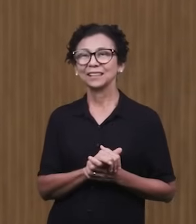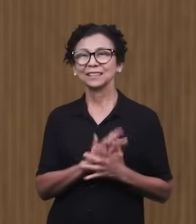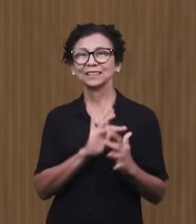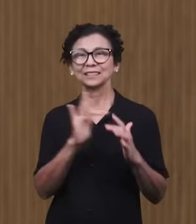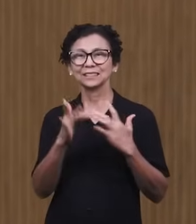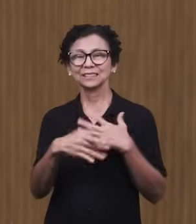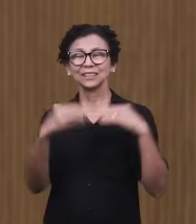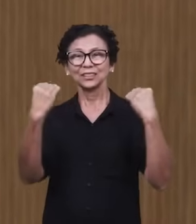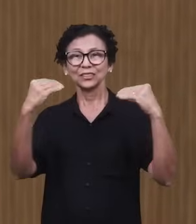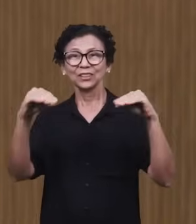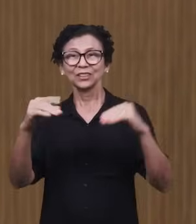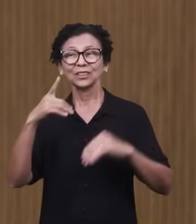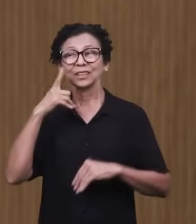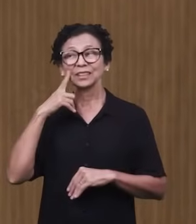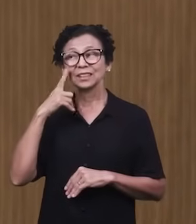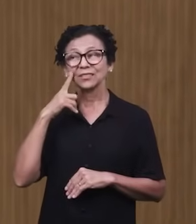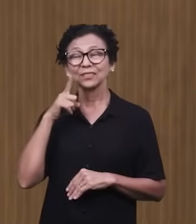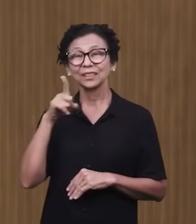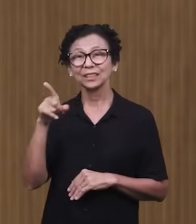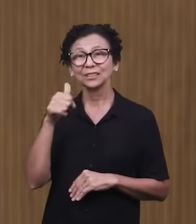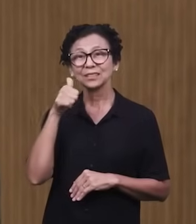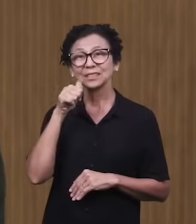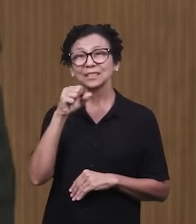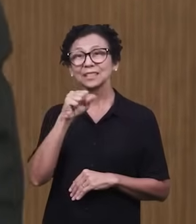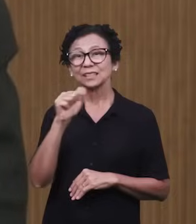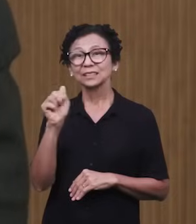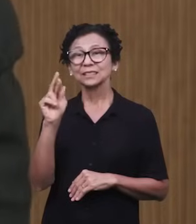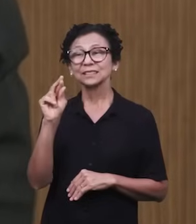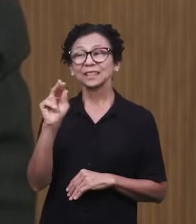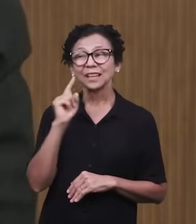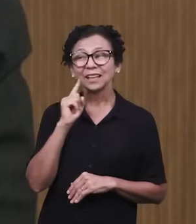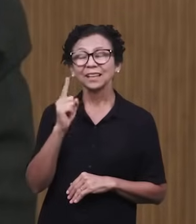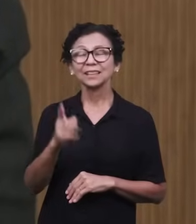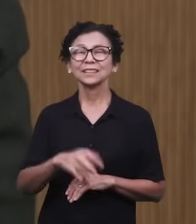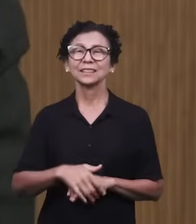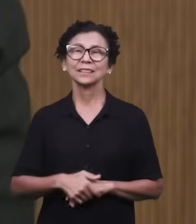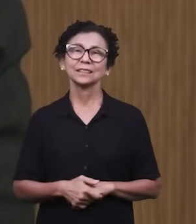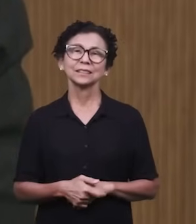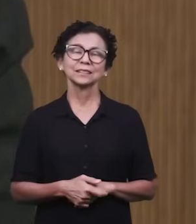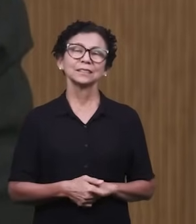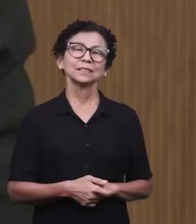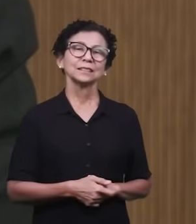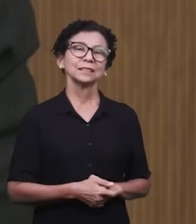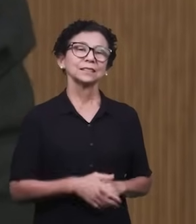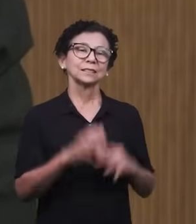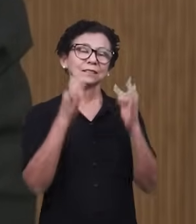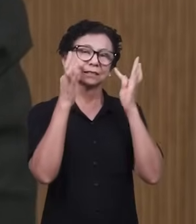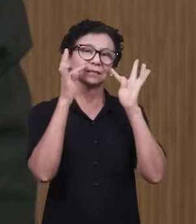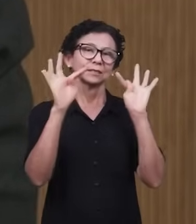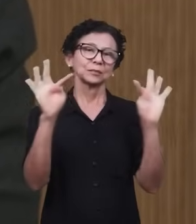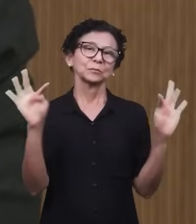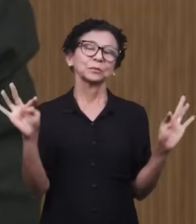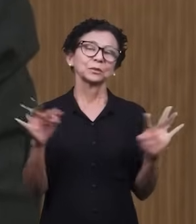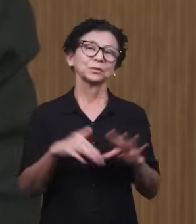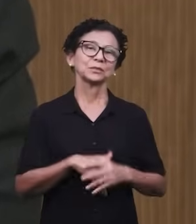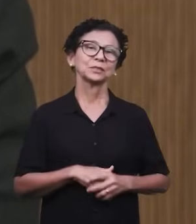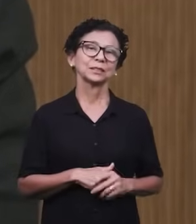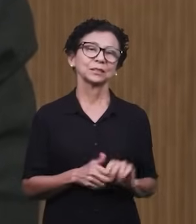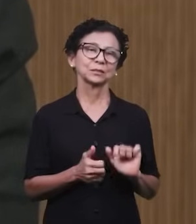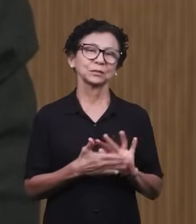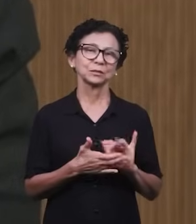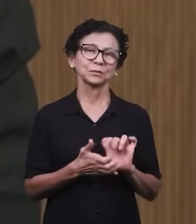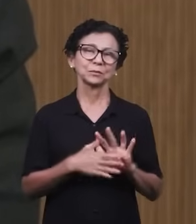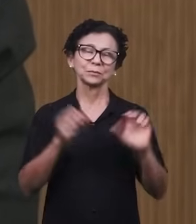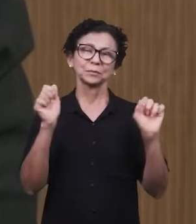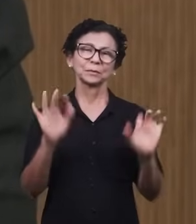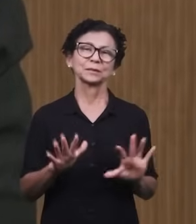nas redes sociais, está vendo o que a Sara está fazendo. Então isso acaba sim transmitindo uma mensagem de que